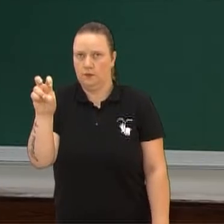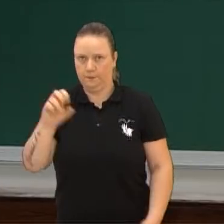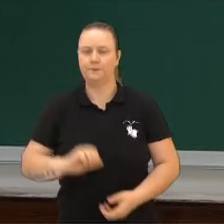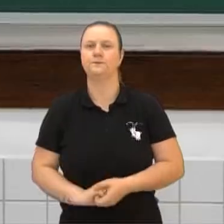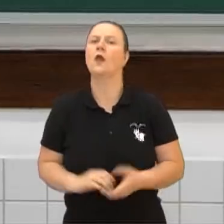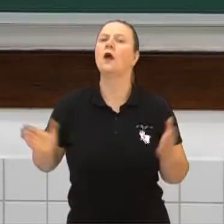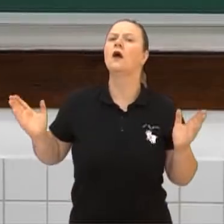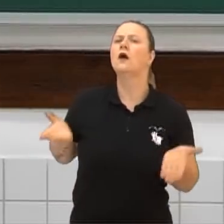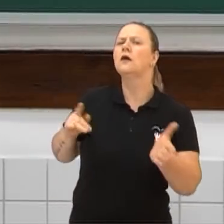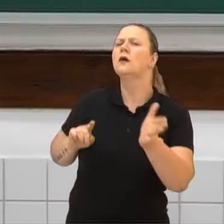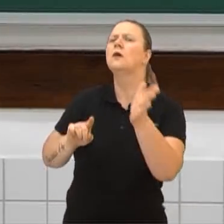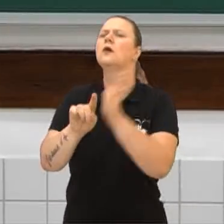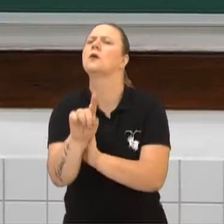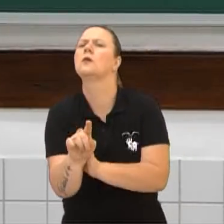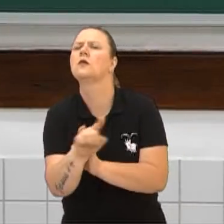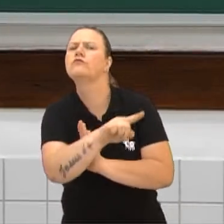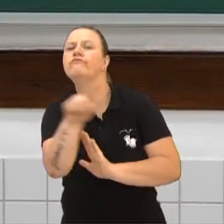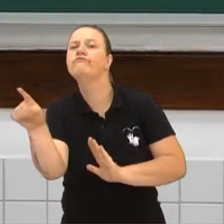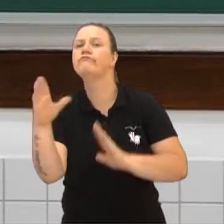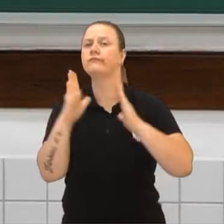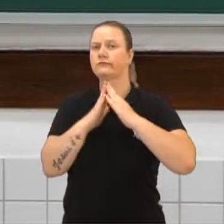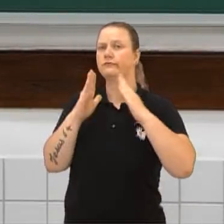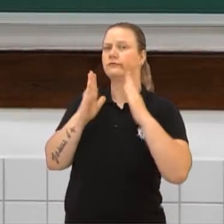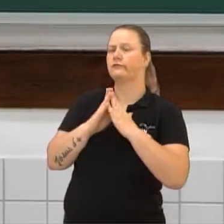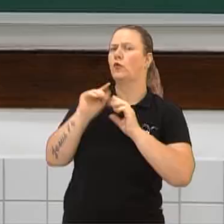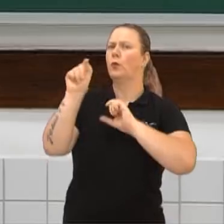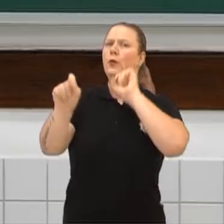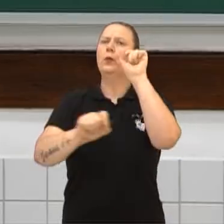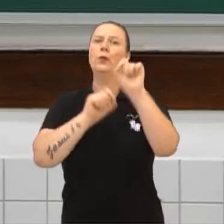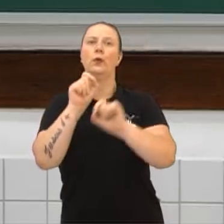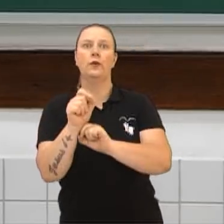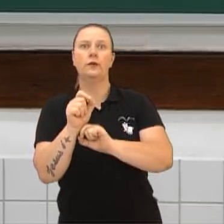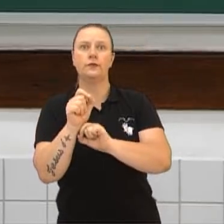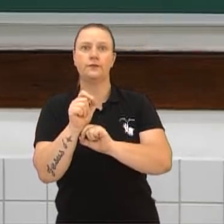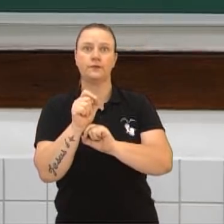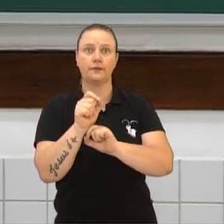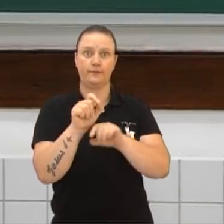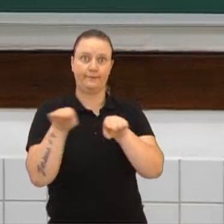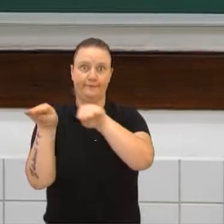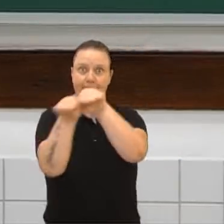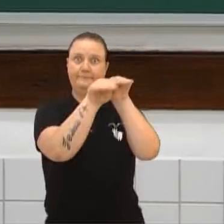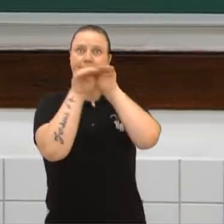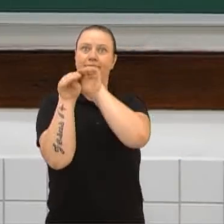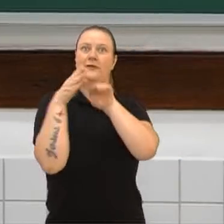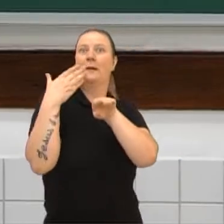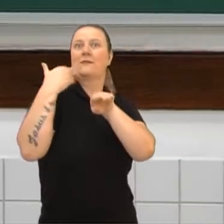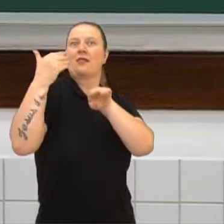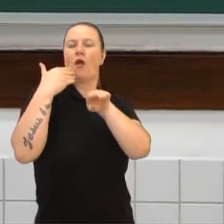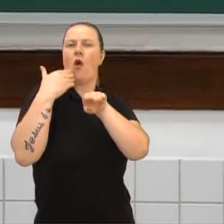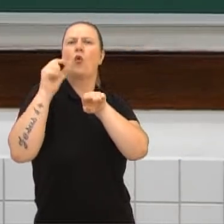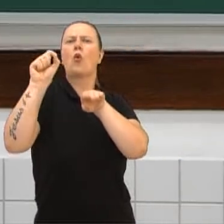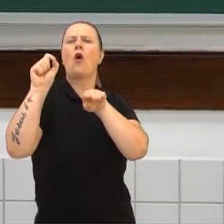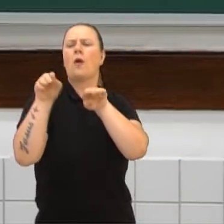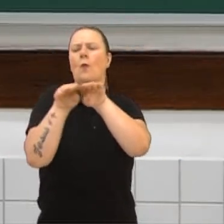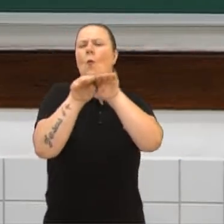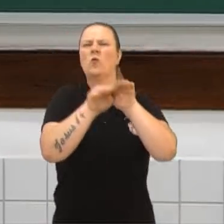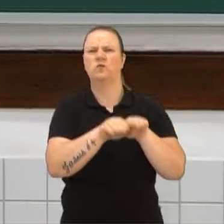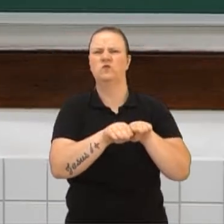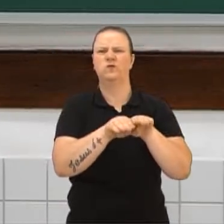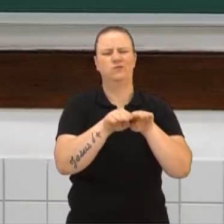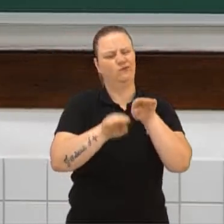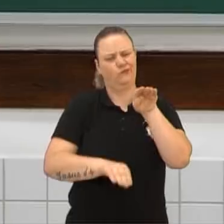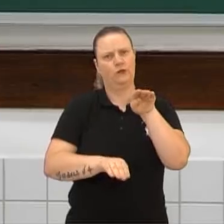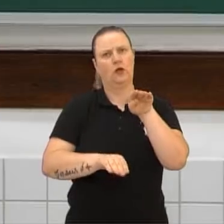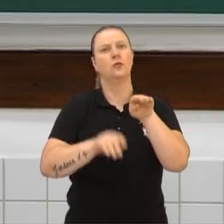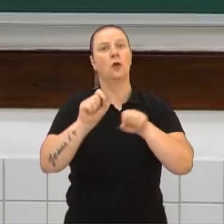agora eu pergunto para vocês aí em casa, qual será a maior média, a menor média? Então, analisem e interpretem essa tabela que eu já